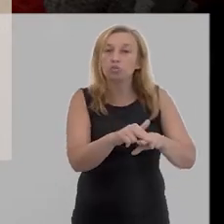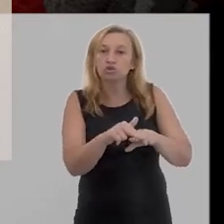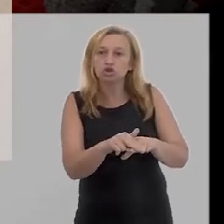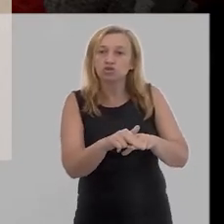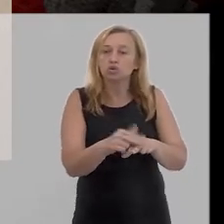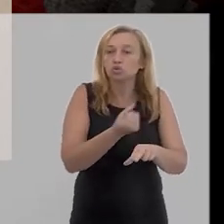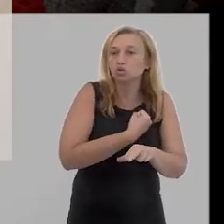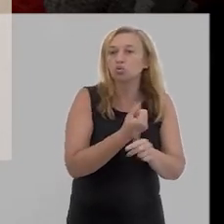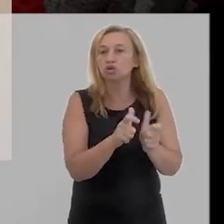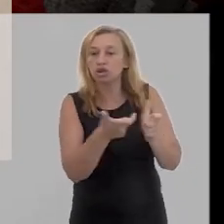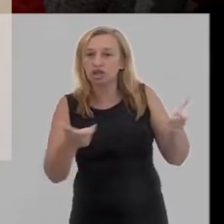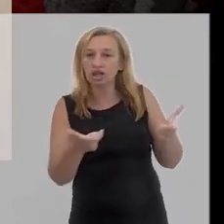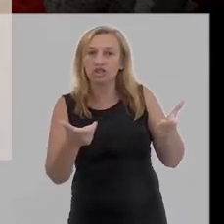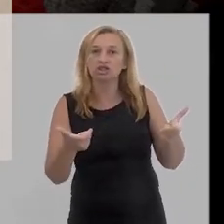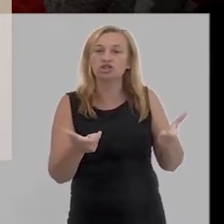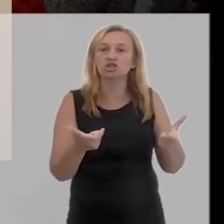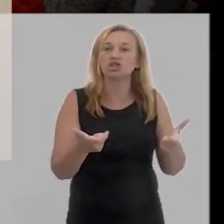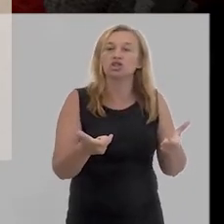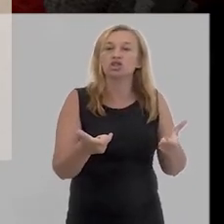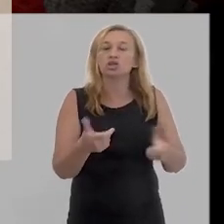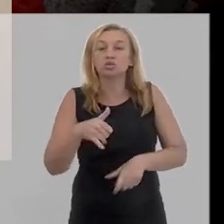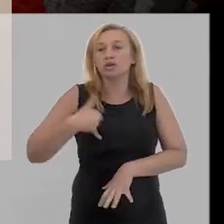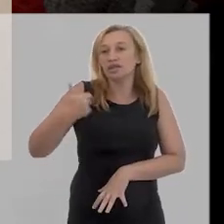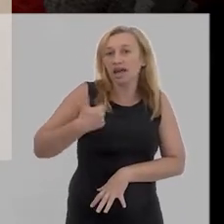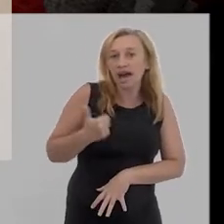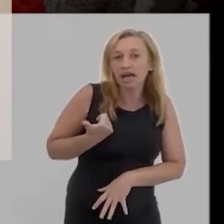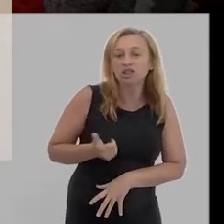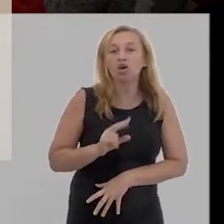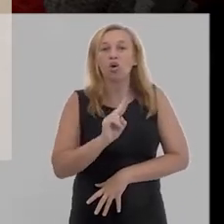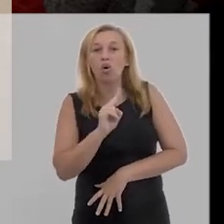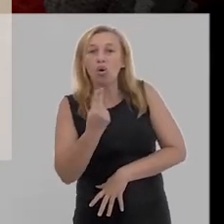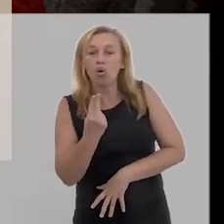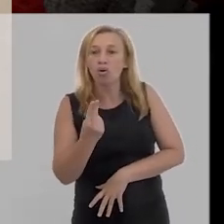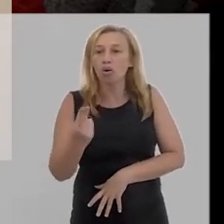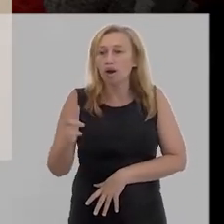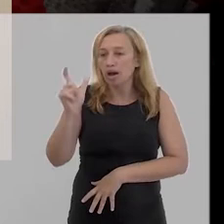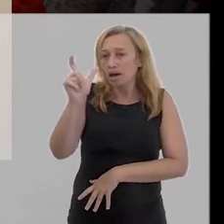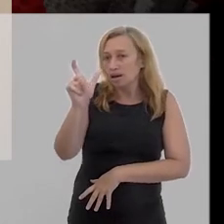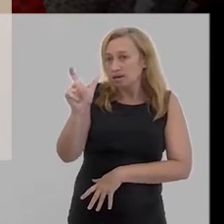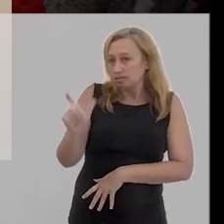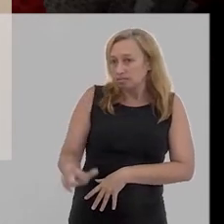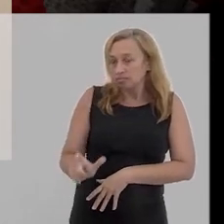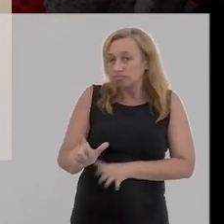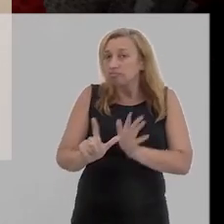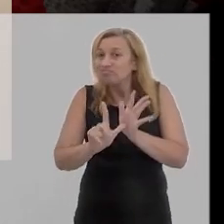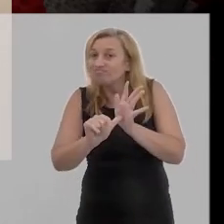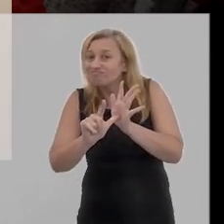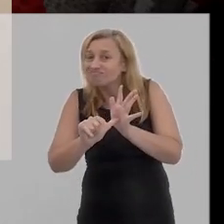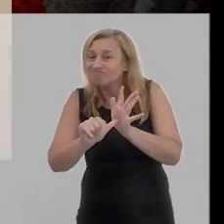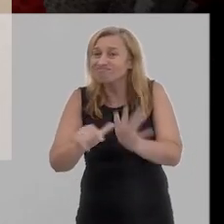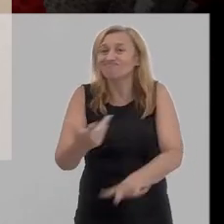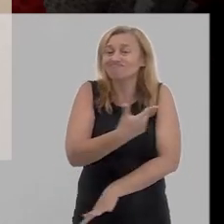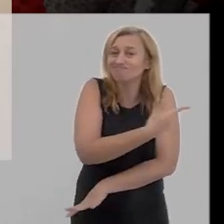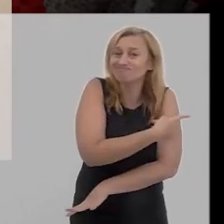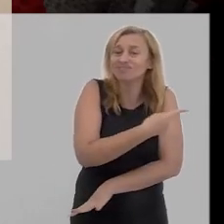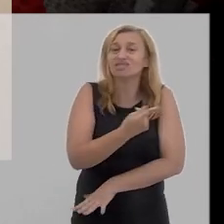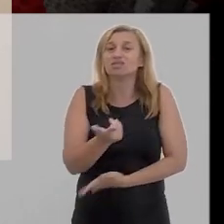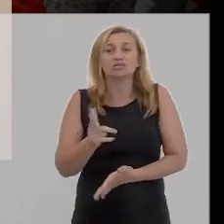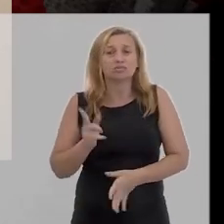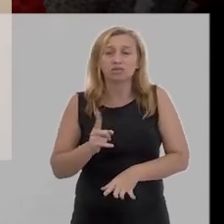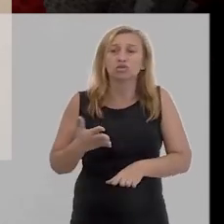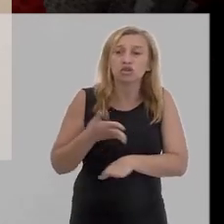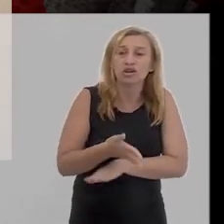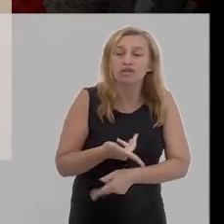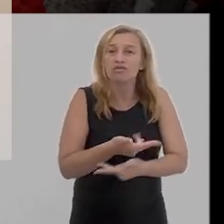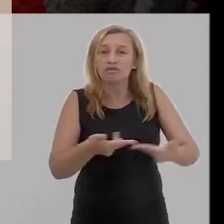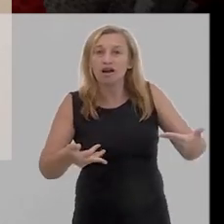conta de demanda maior de uma faixa etária, ou mesmo porque o imunizante atrasou e não chegou, enfim, tem uma série, né,